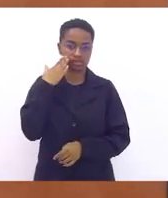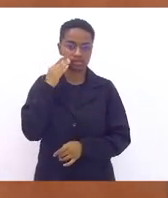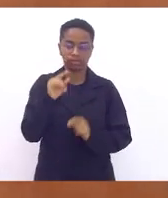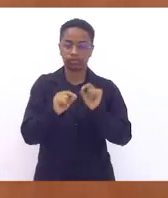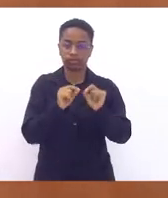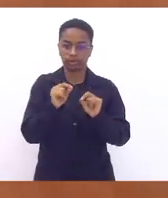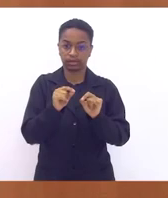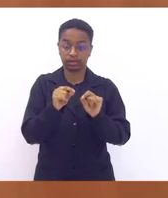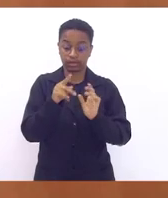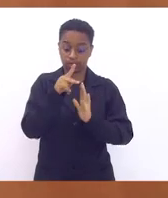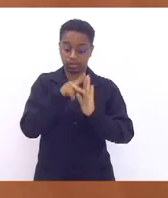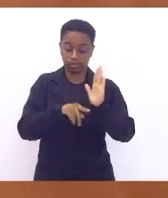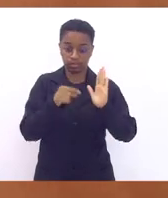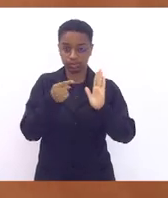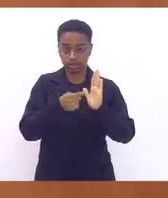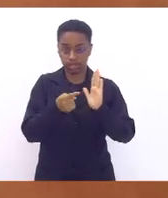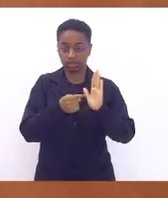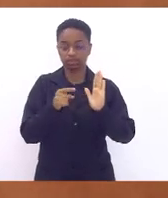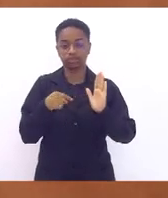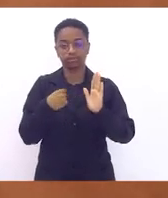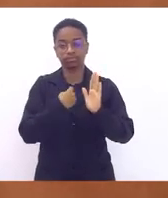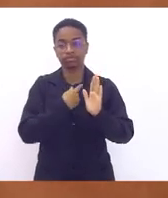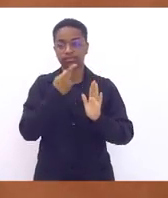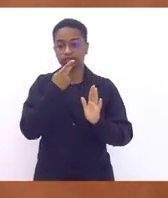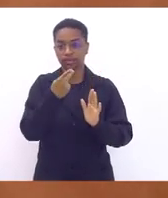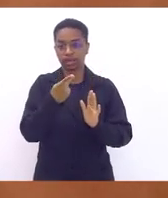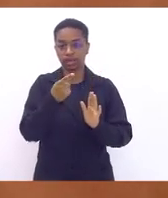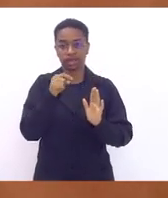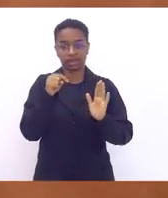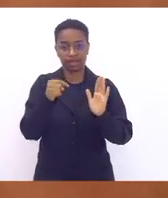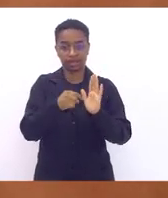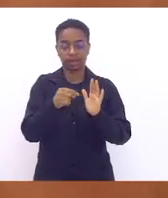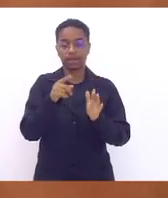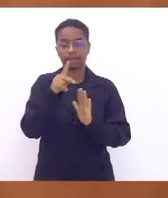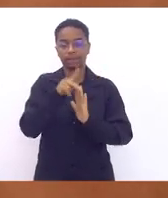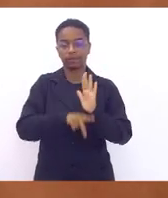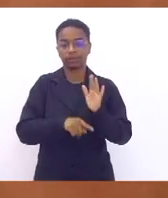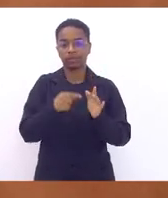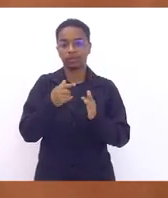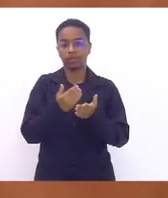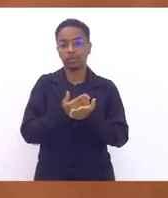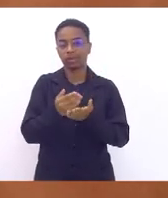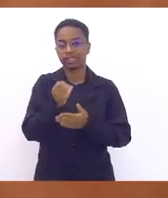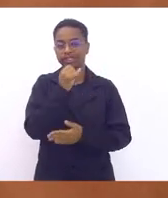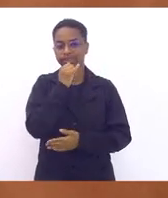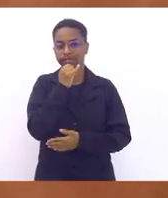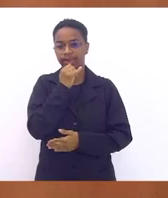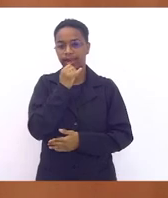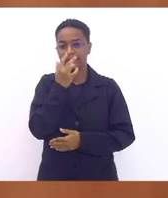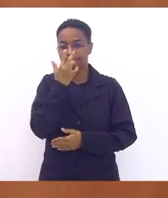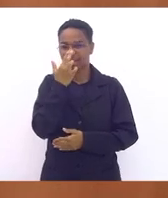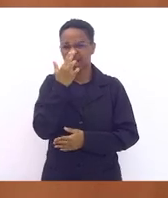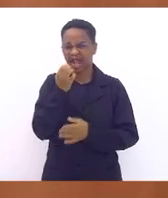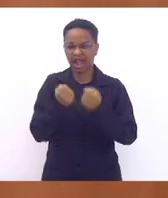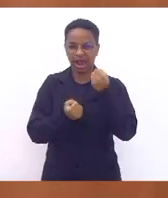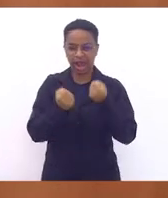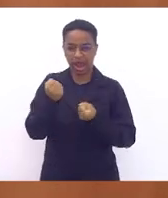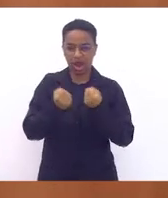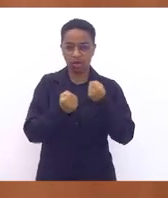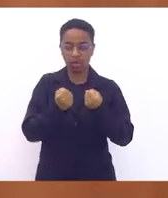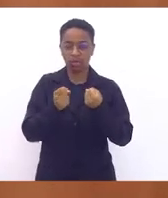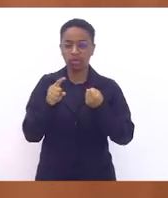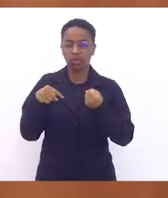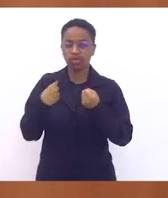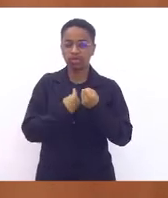esse projeto, a gente costumava dizer que esse projeto começou como um carro que a gente estivesse trocando pneu com um